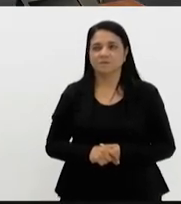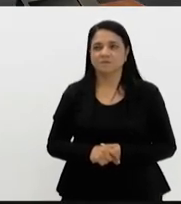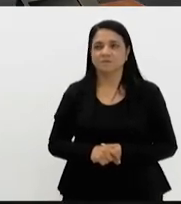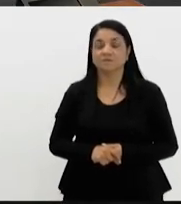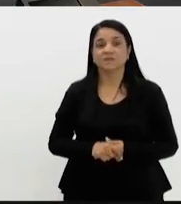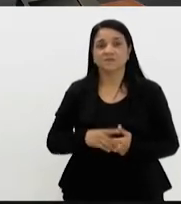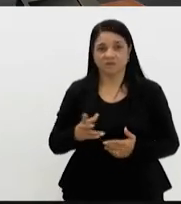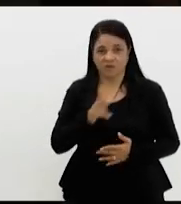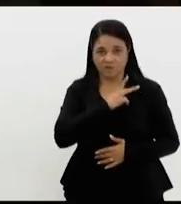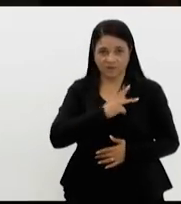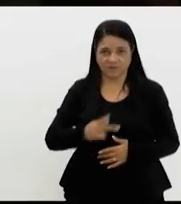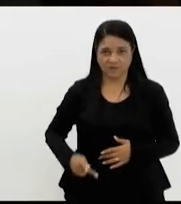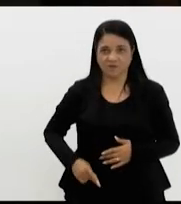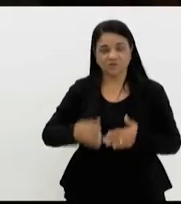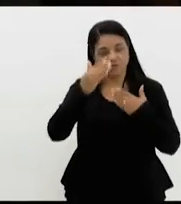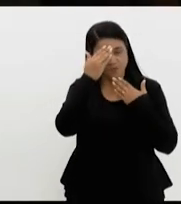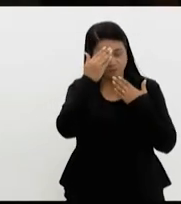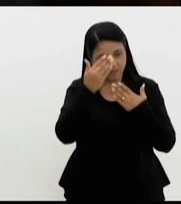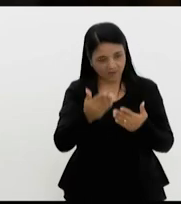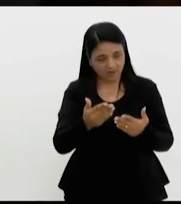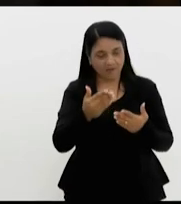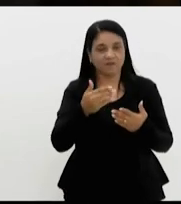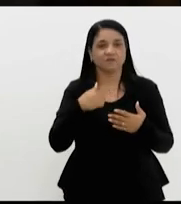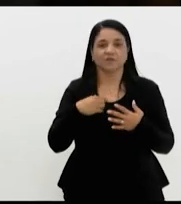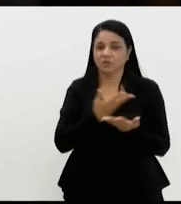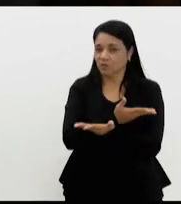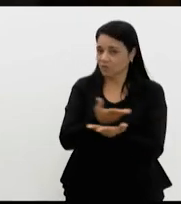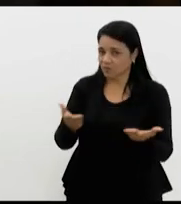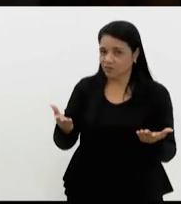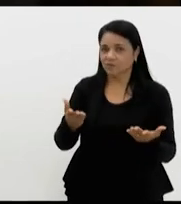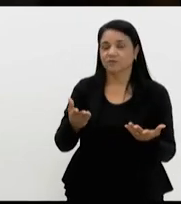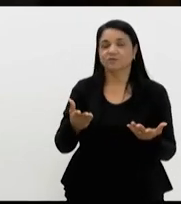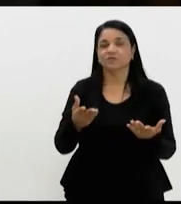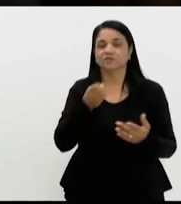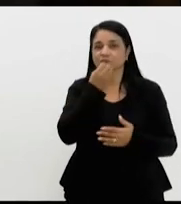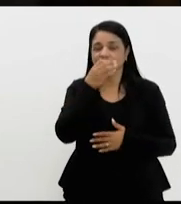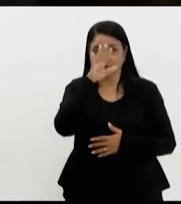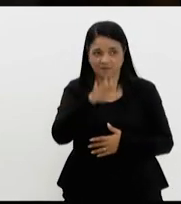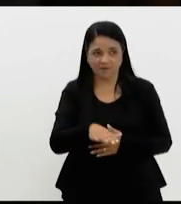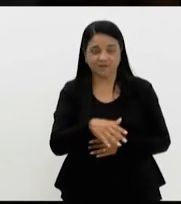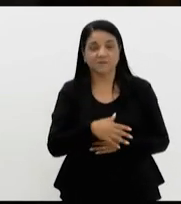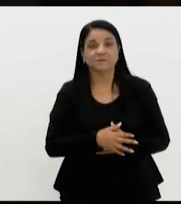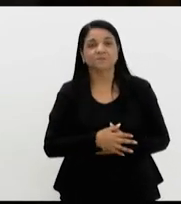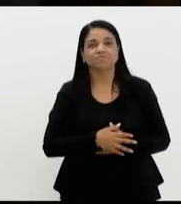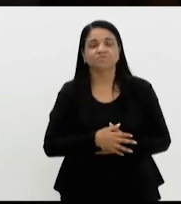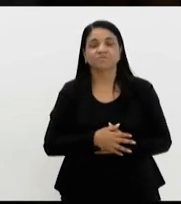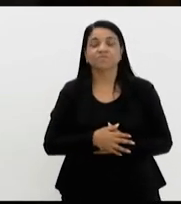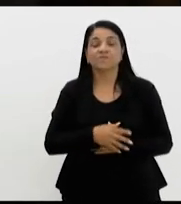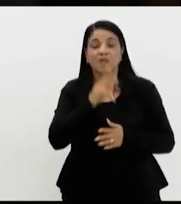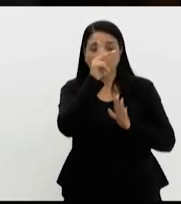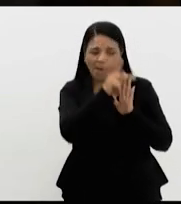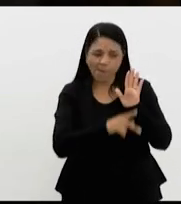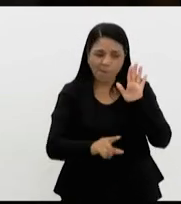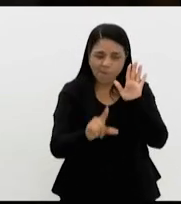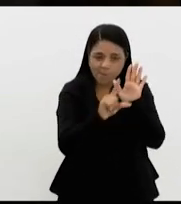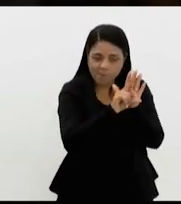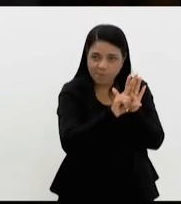Senhora Presidente, muito obrigado. Boa tarde a todos. Vou ser bastante breve. Esse projeto